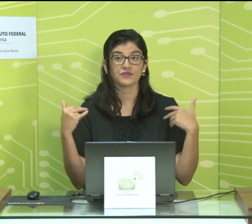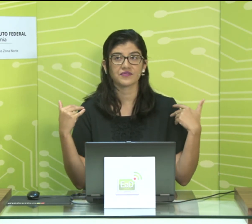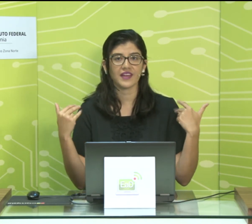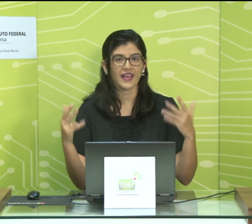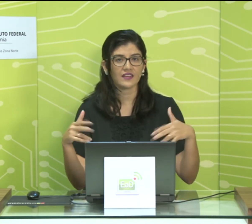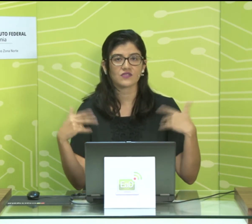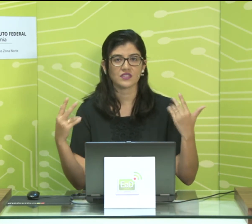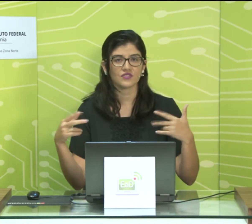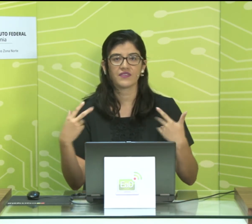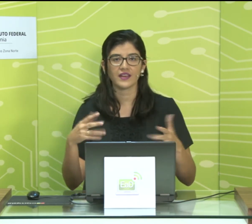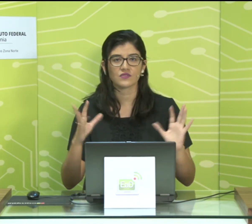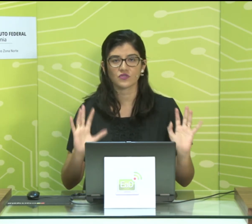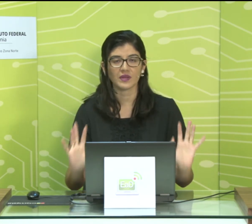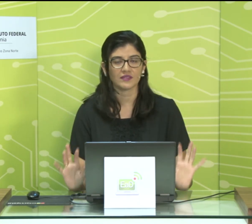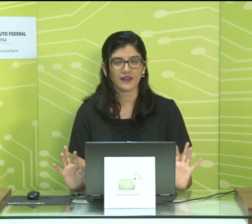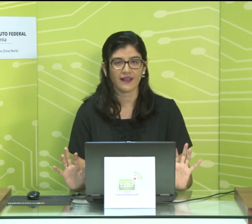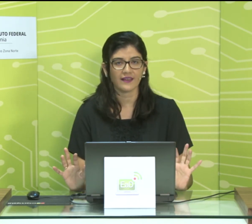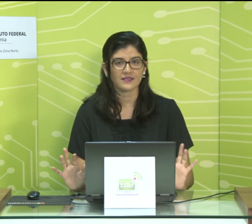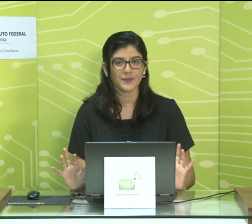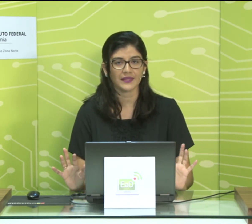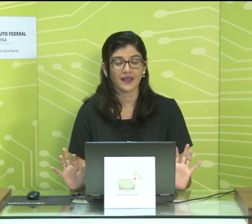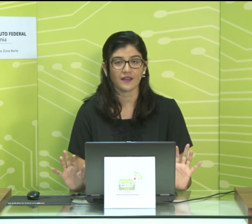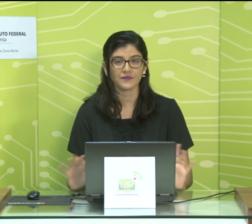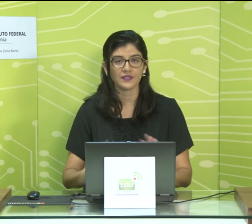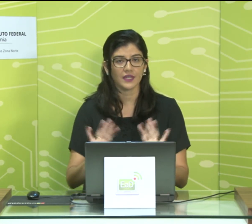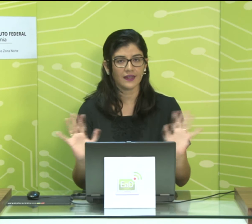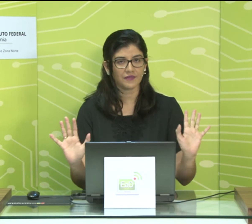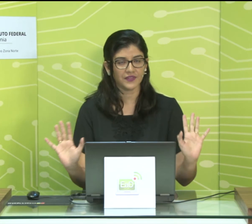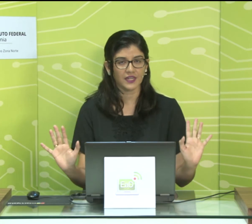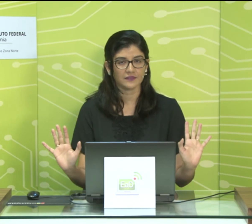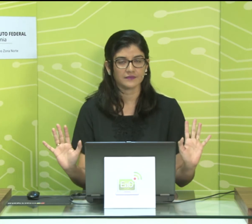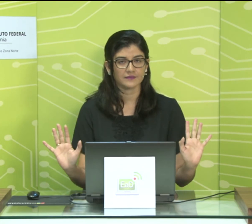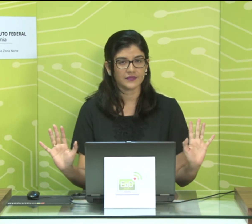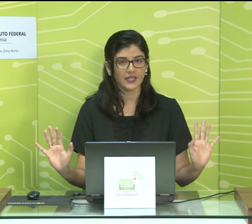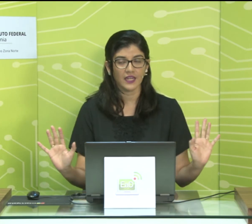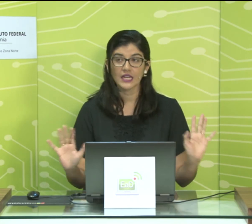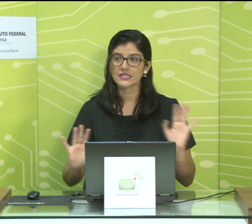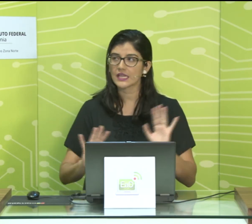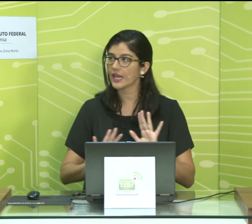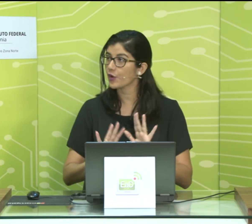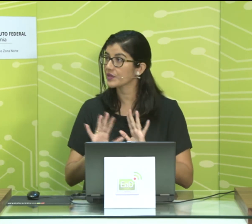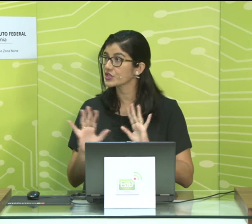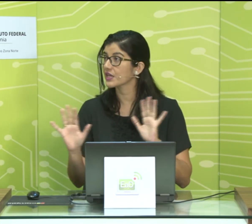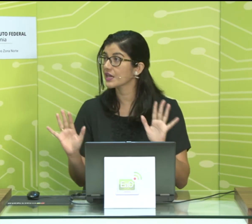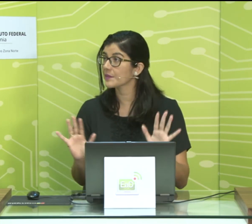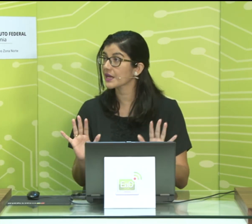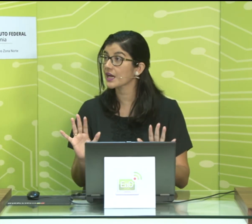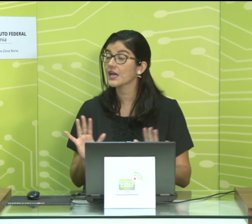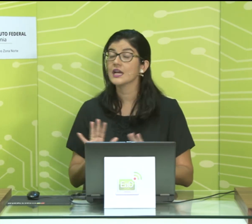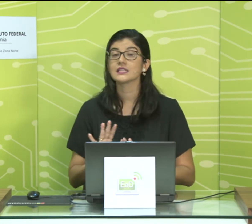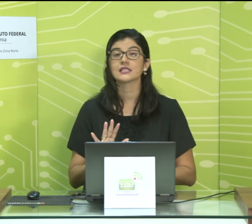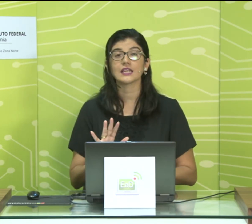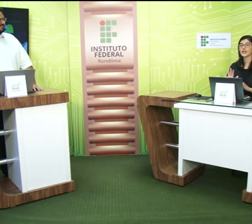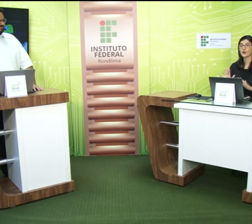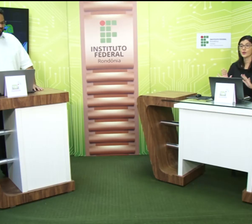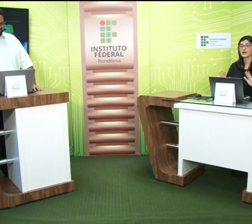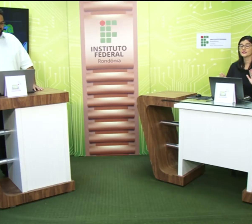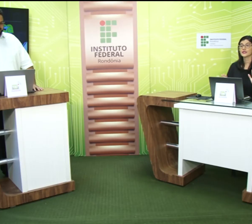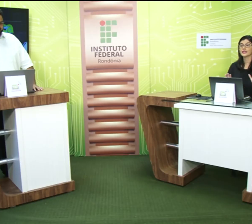publica diversos e diversos materiais em PDF e lá fica, né? Sem nenhuma dinâmica,